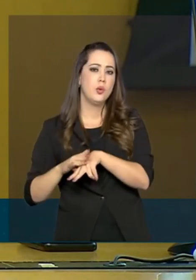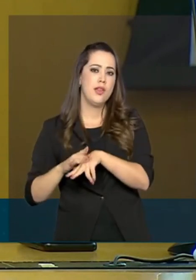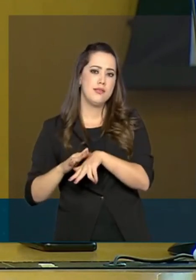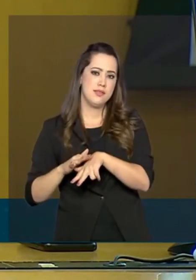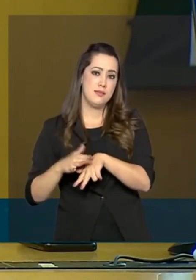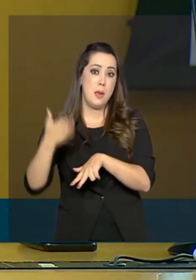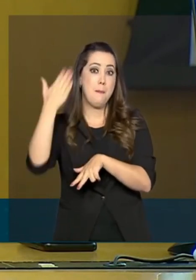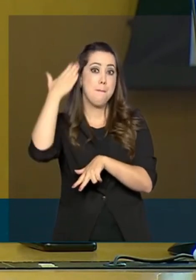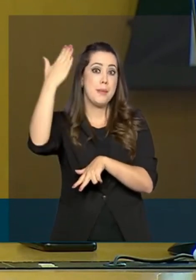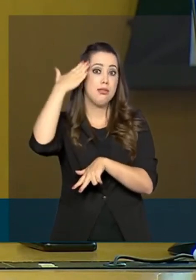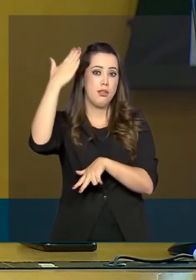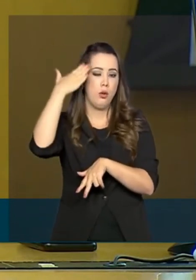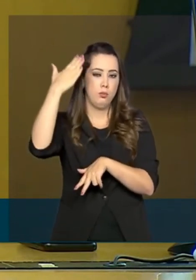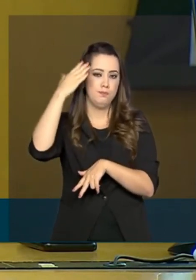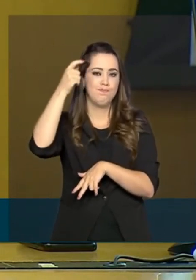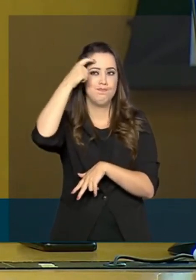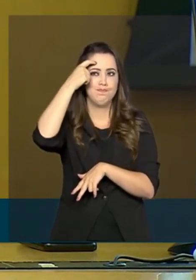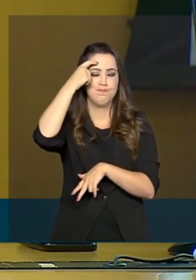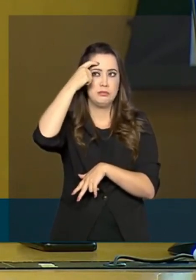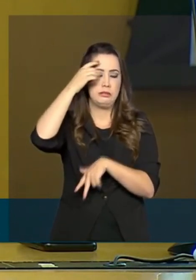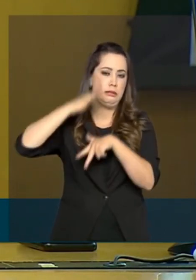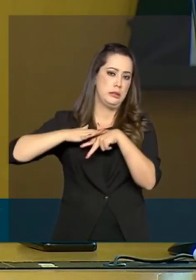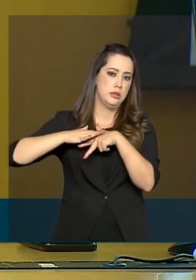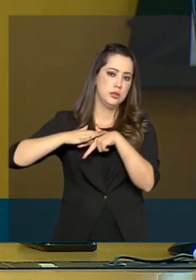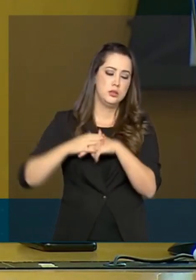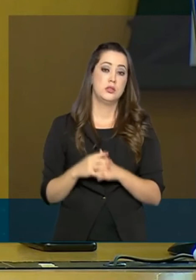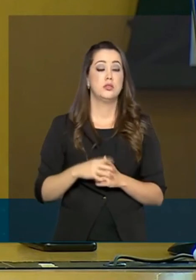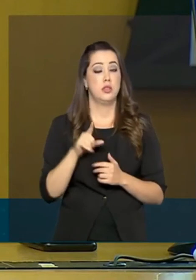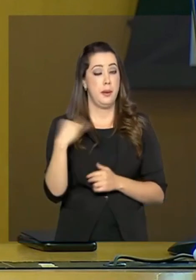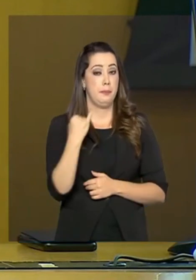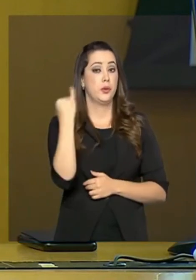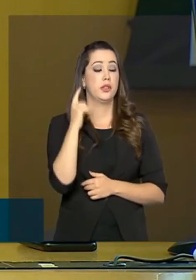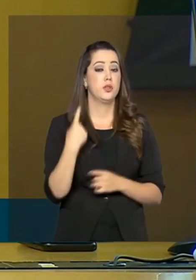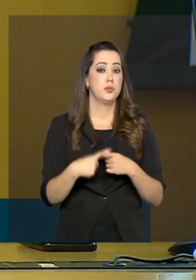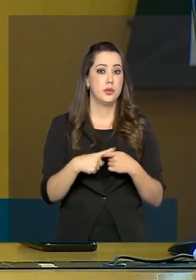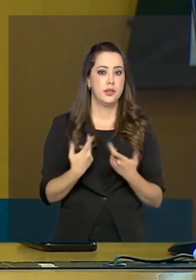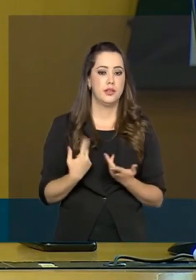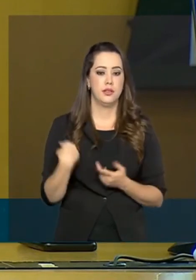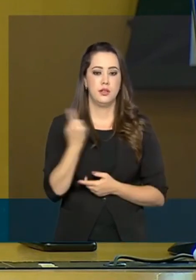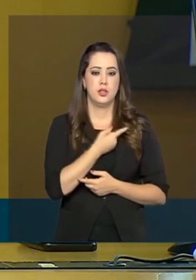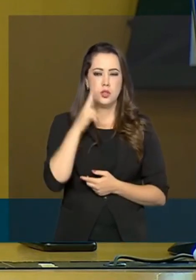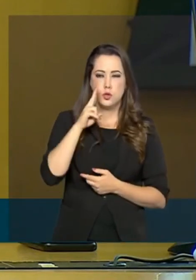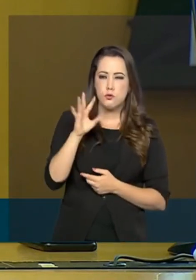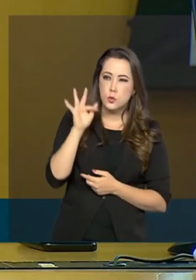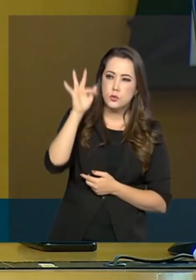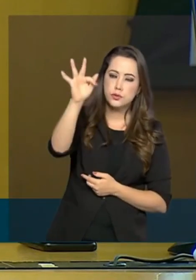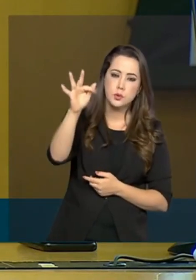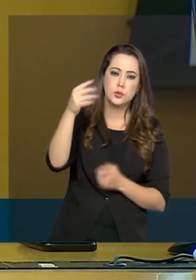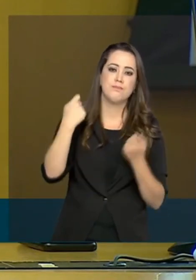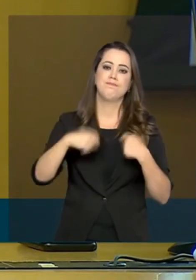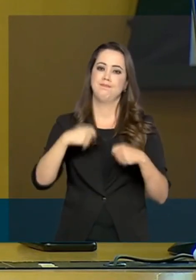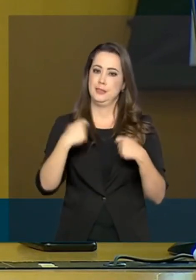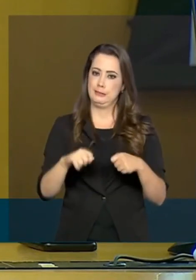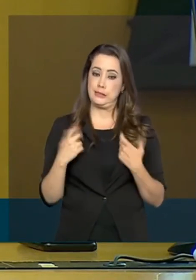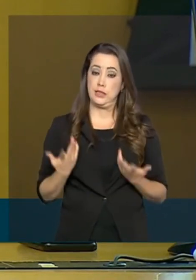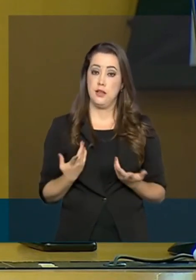mentais. Isso foi muito importante fazer. Ter essa visão do futuro